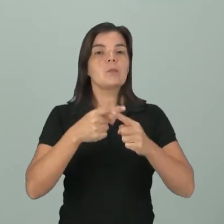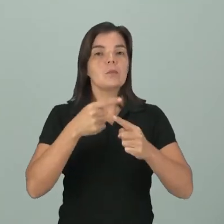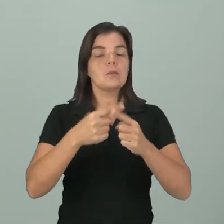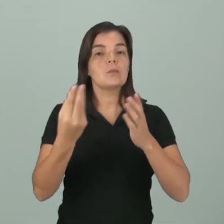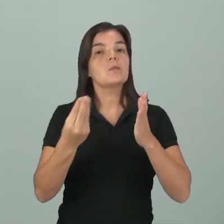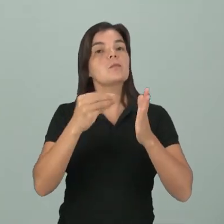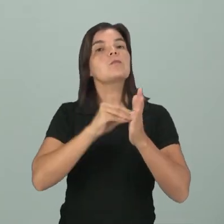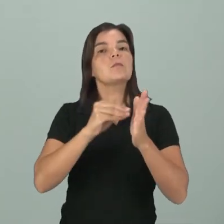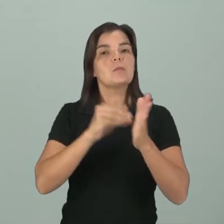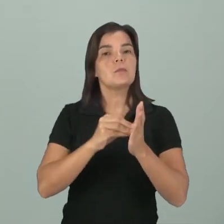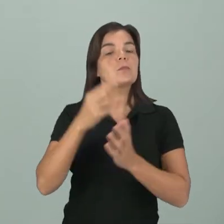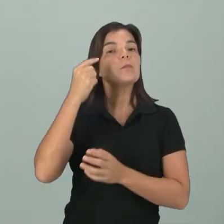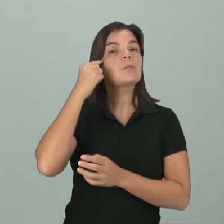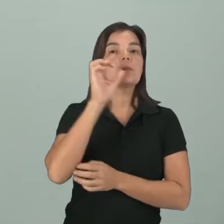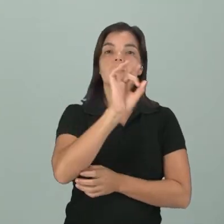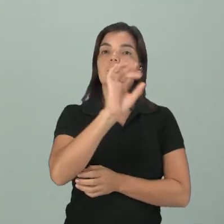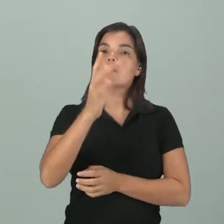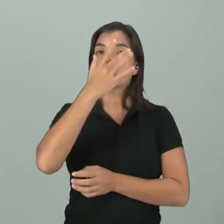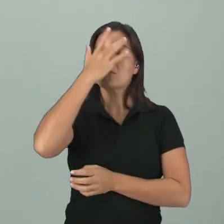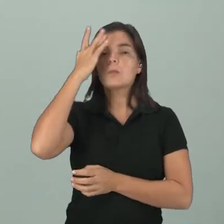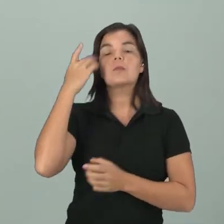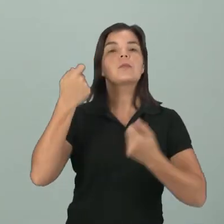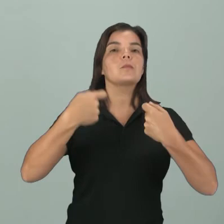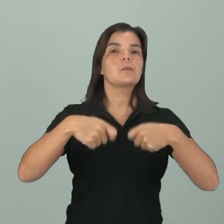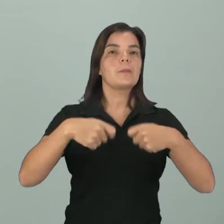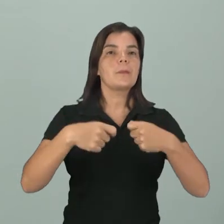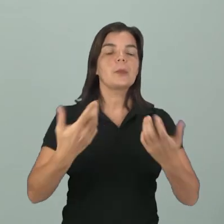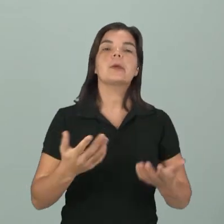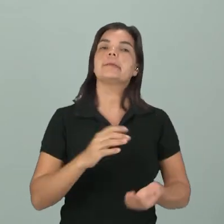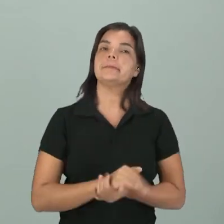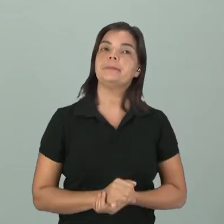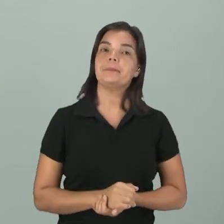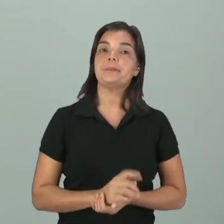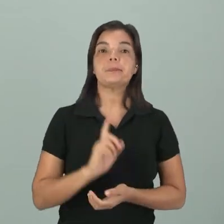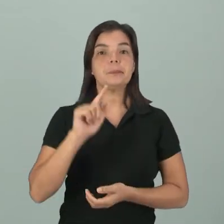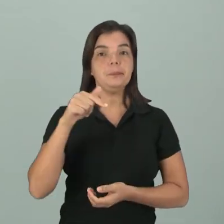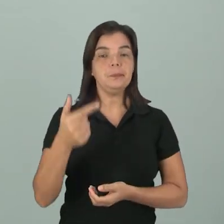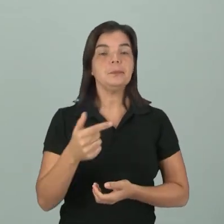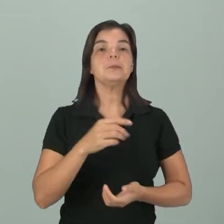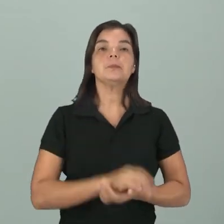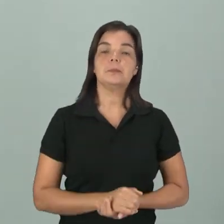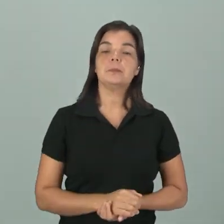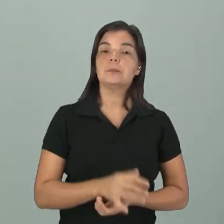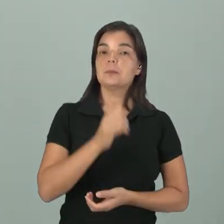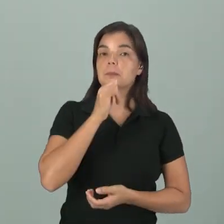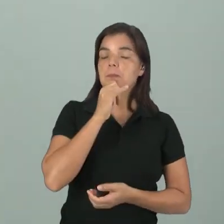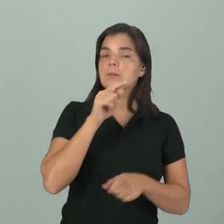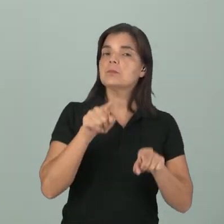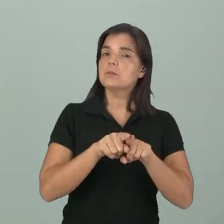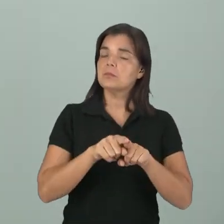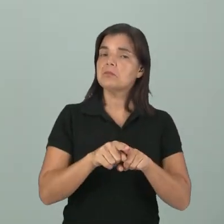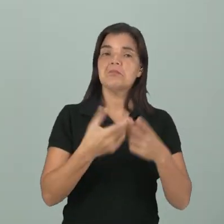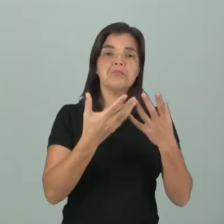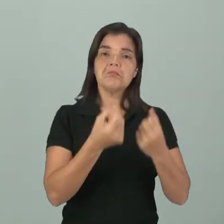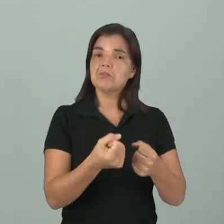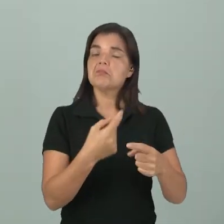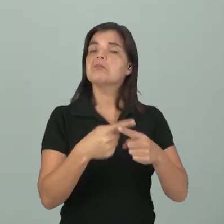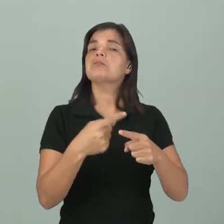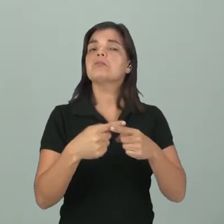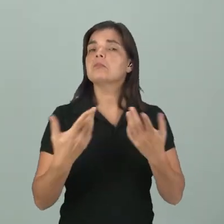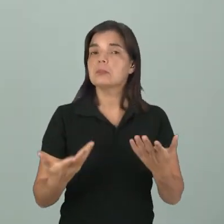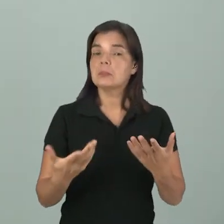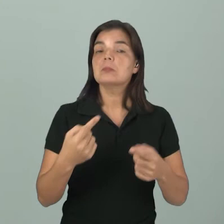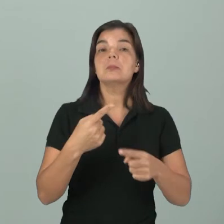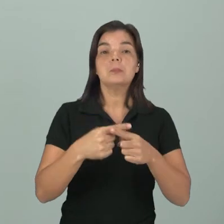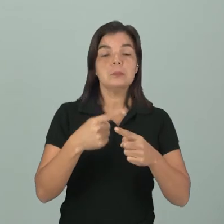ela coloca aí o que cada pessoa precisa. O leitor, por exemplo, pode discordar disso. Por